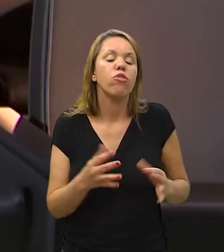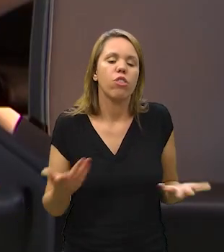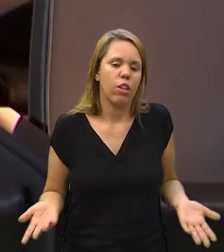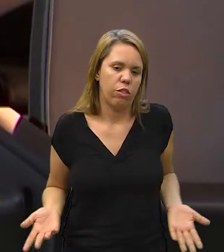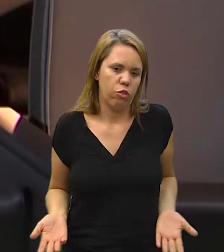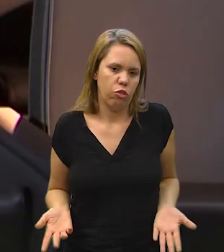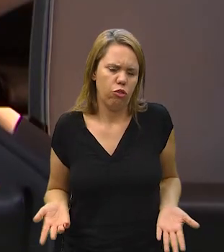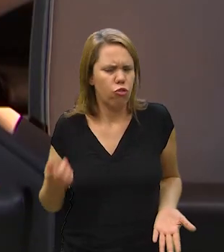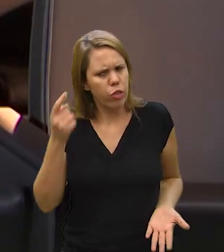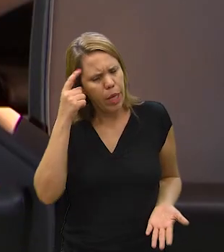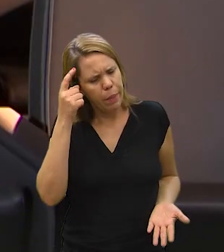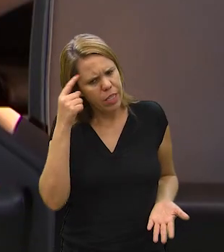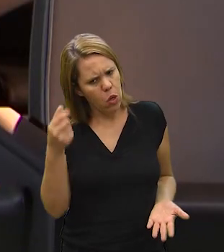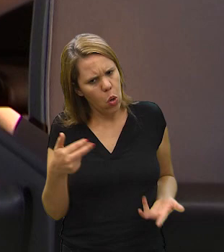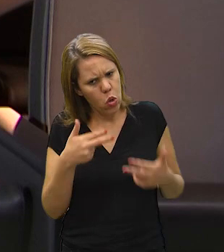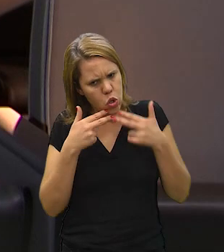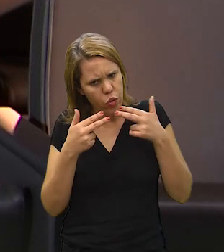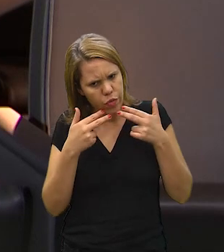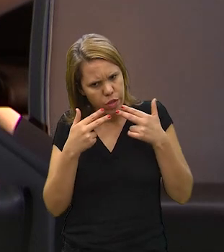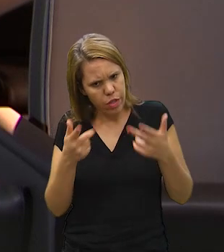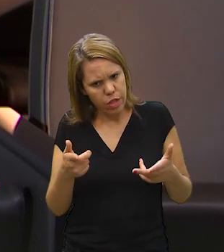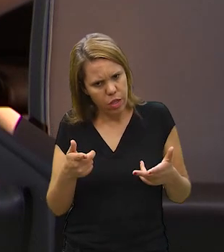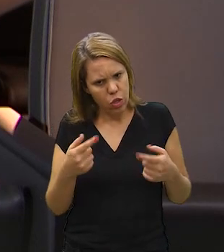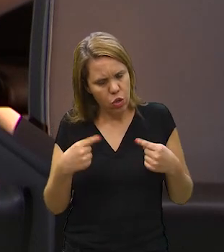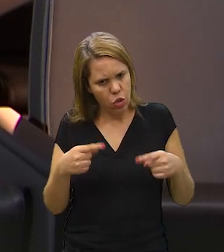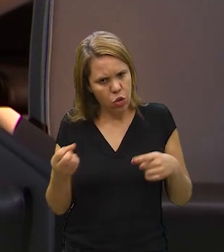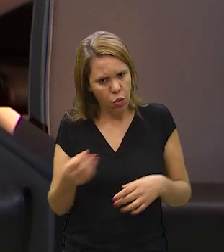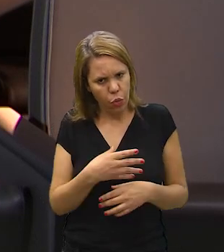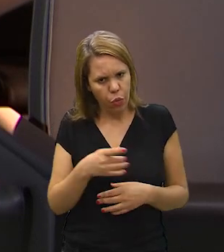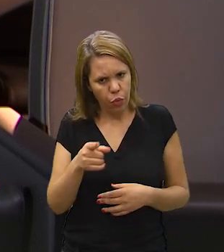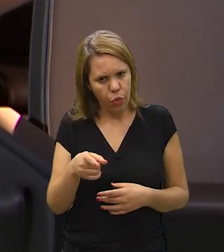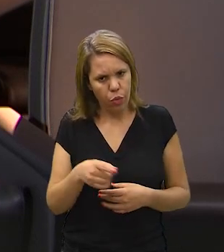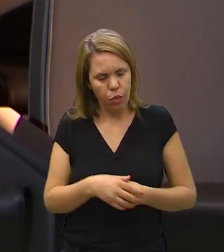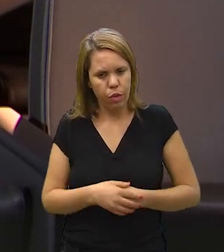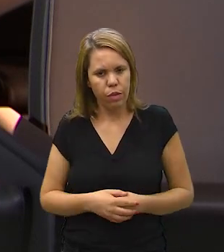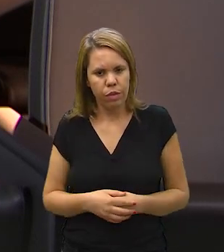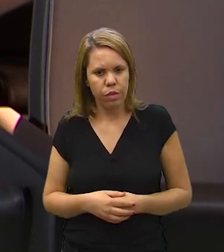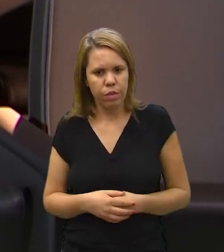projetos, né? Já estão pensando em coisas novas, num novo musical?